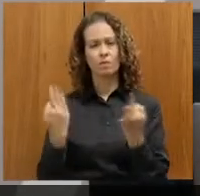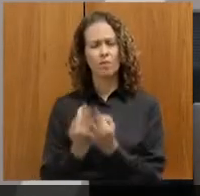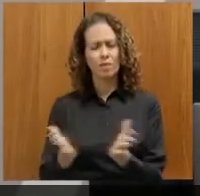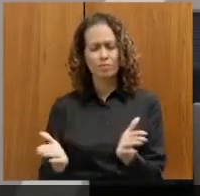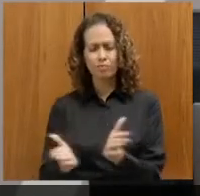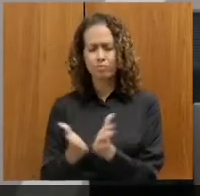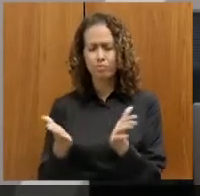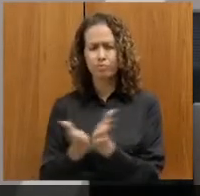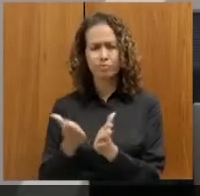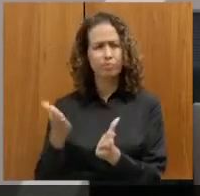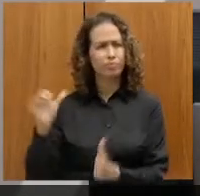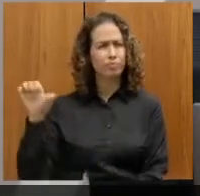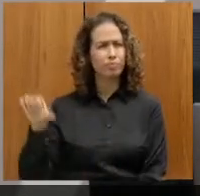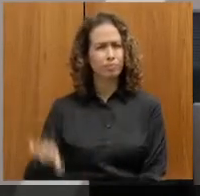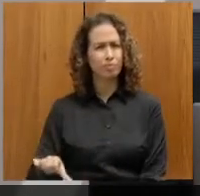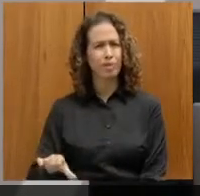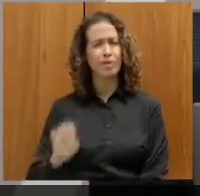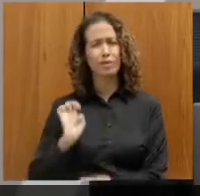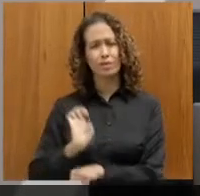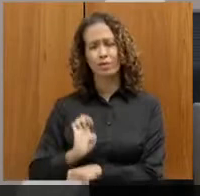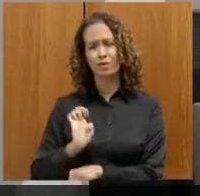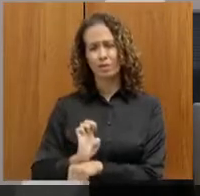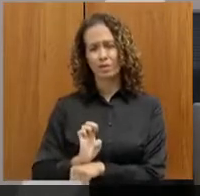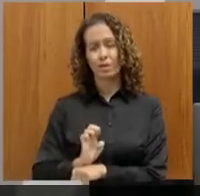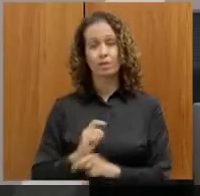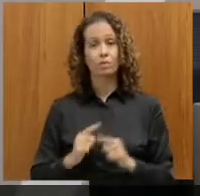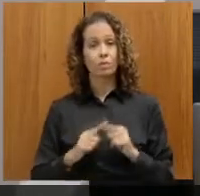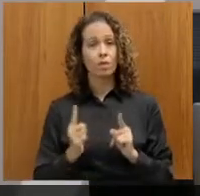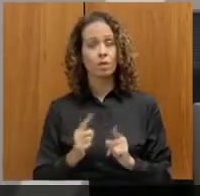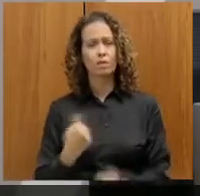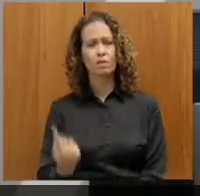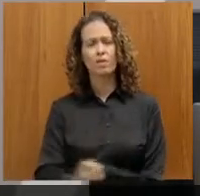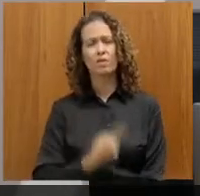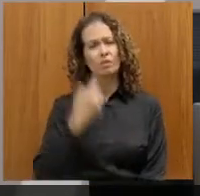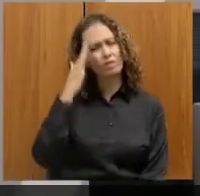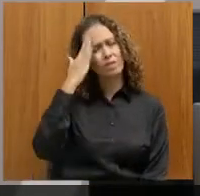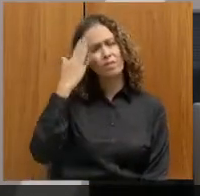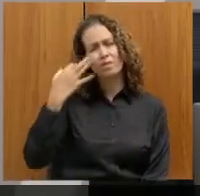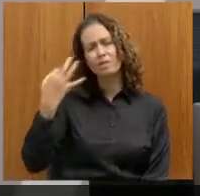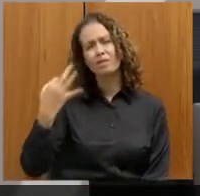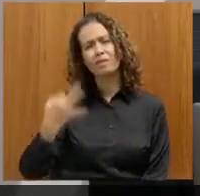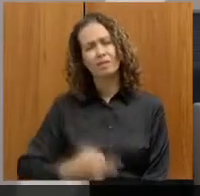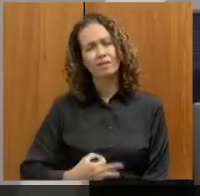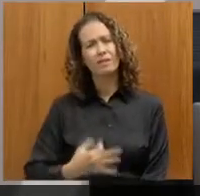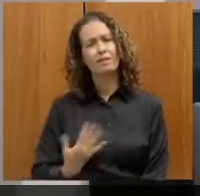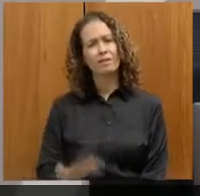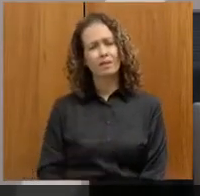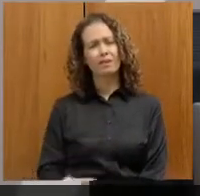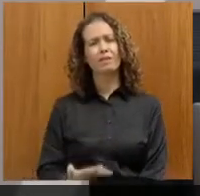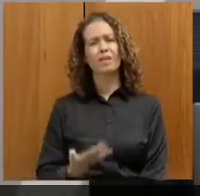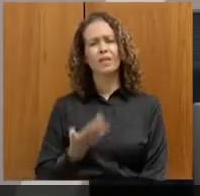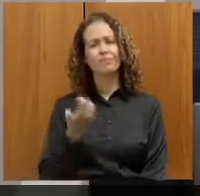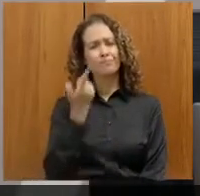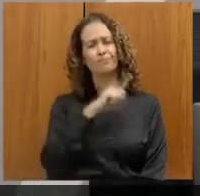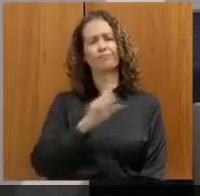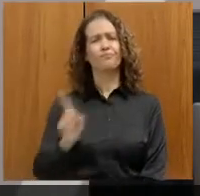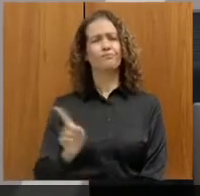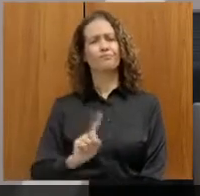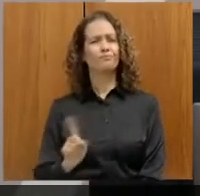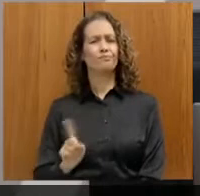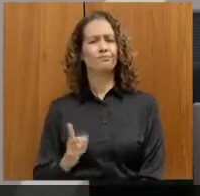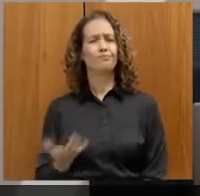estado é mas nós não conseguimos compreender entender a relação custo-benefício